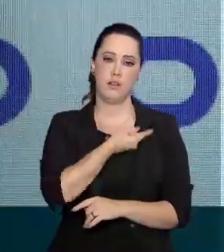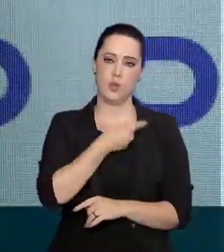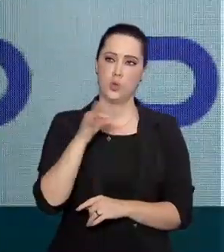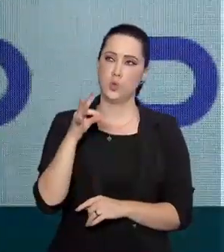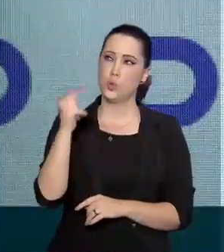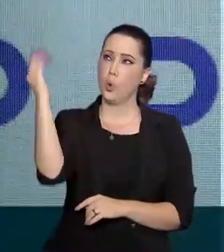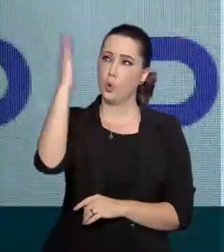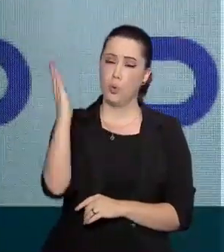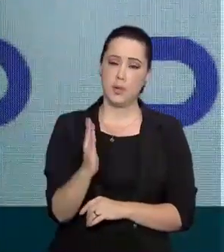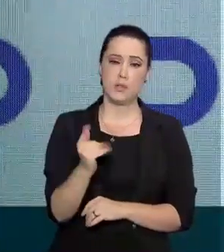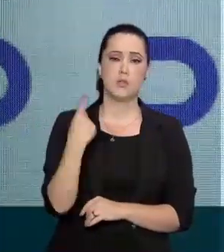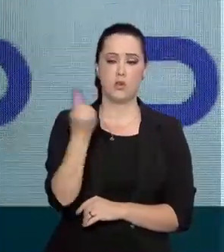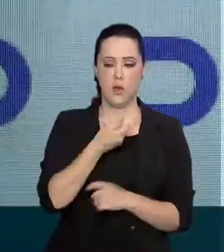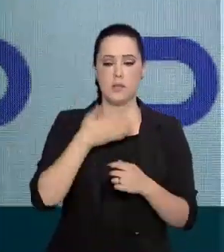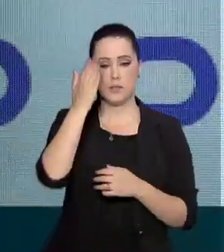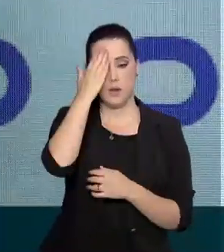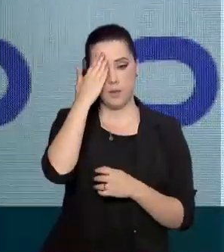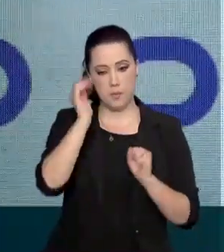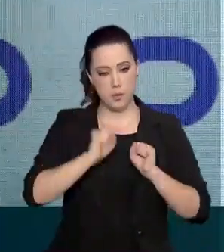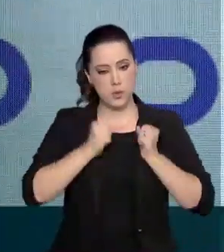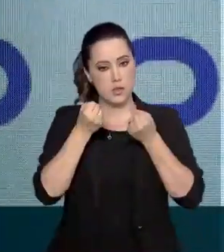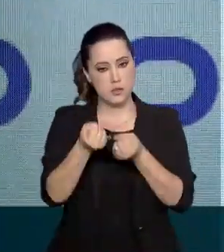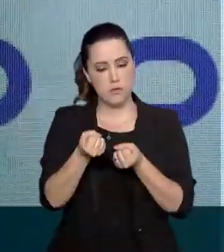e empenho deste pessoal,